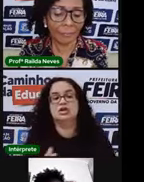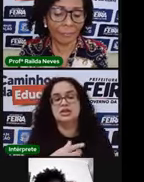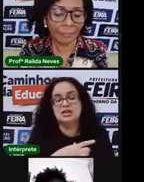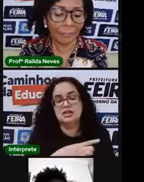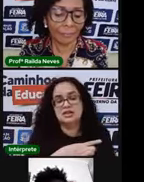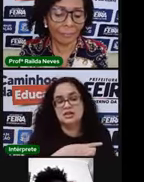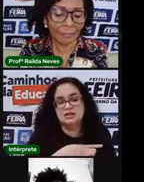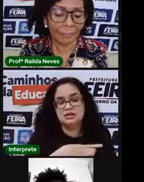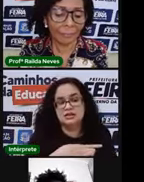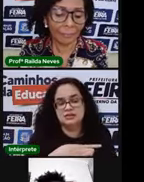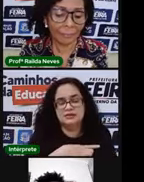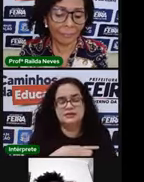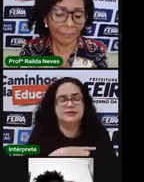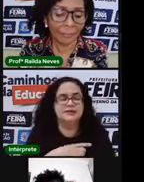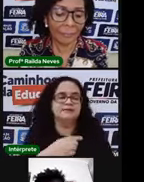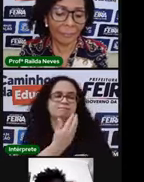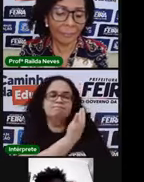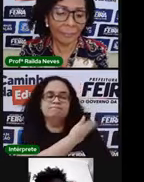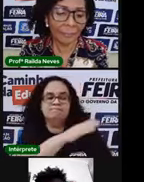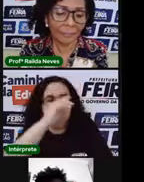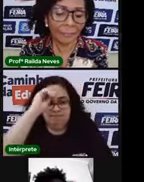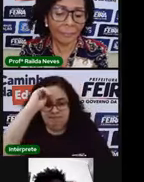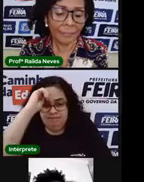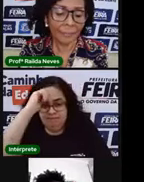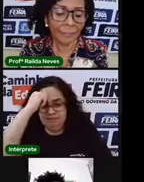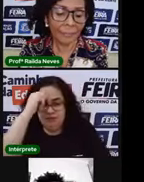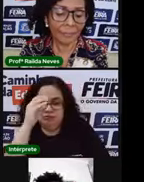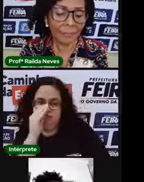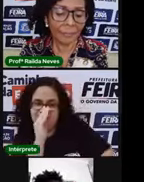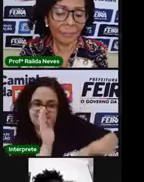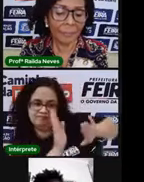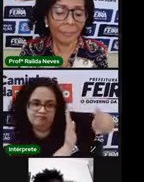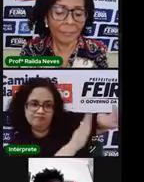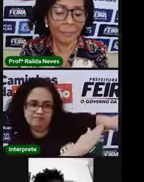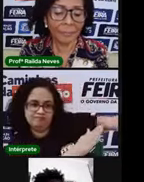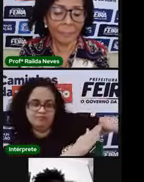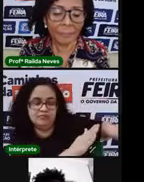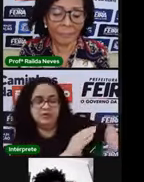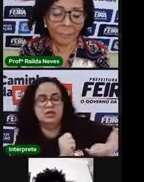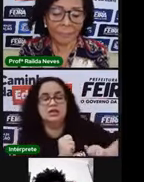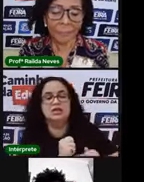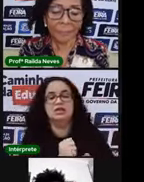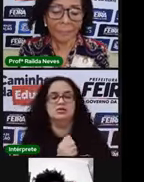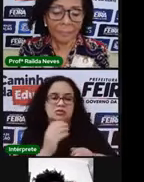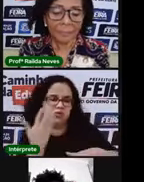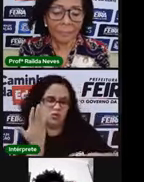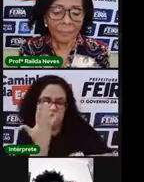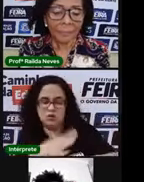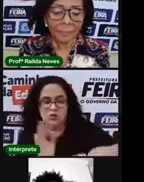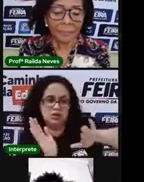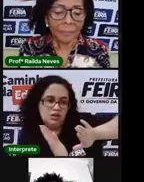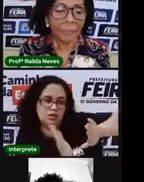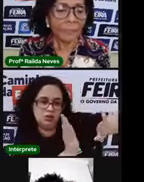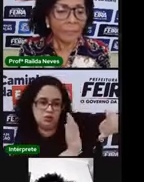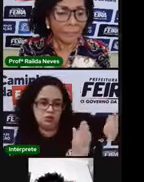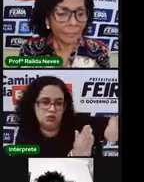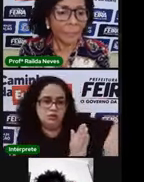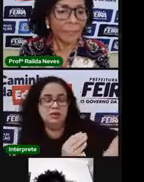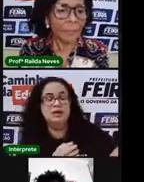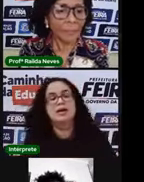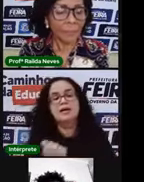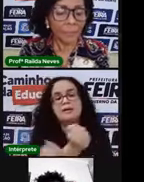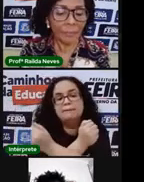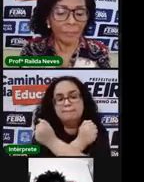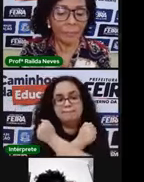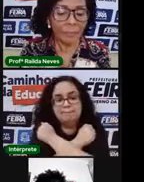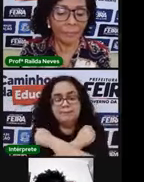para romper com o racismo, com a discriminação, com a exclusão do outro, tá?